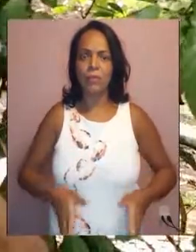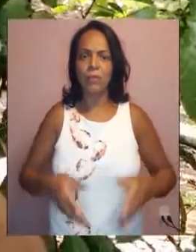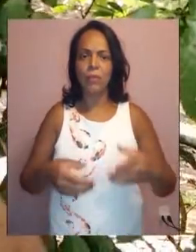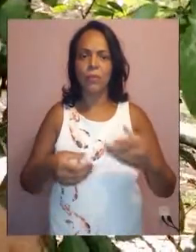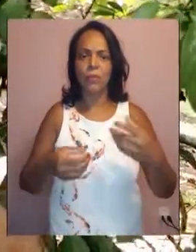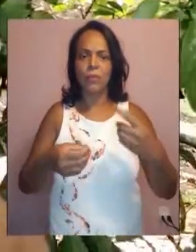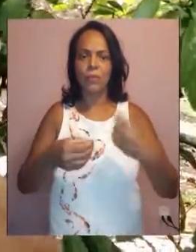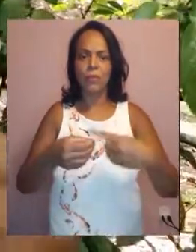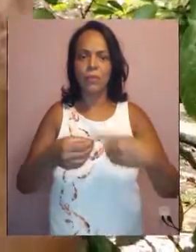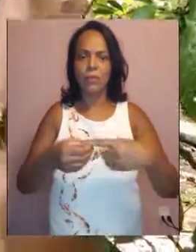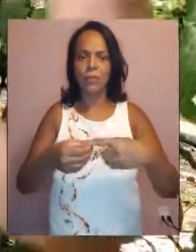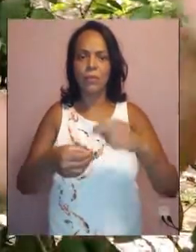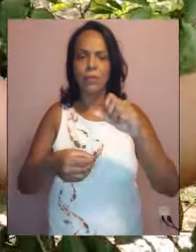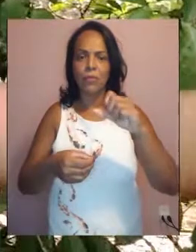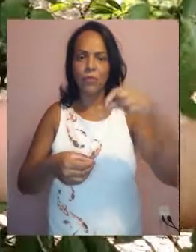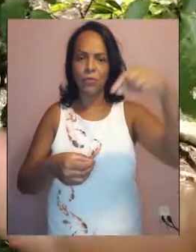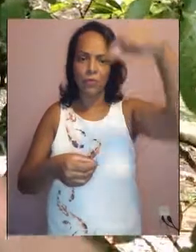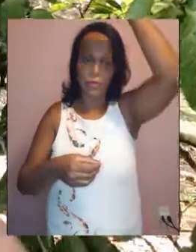posteriormente de lá